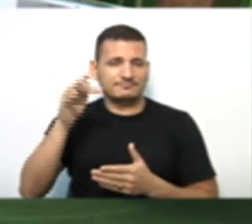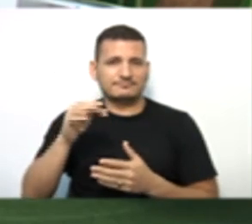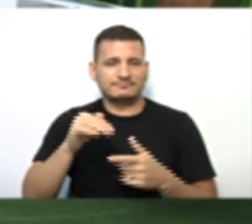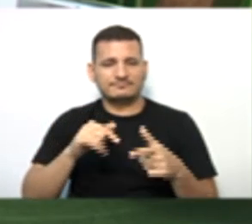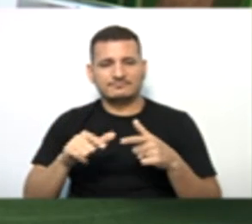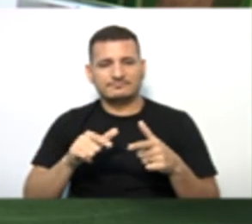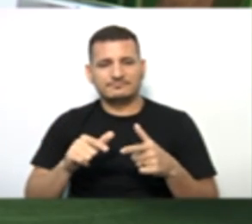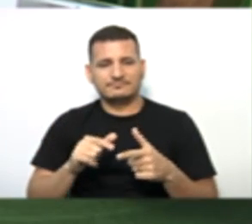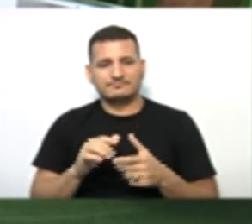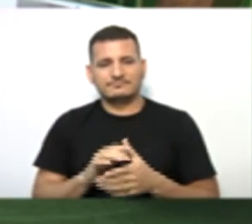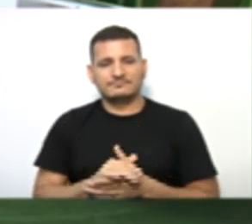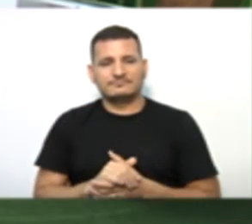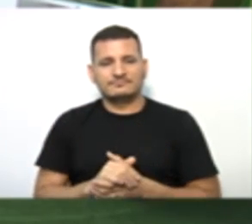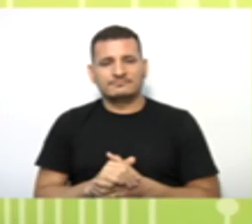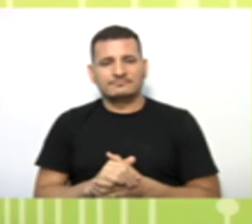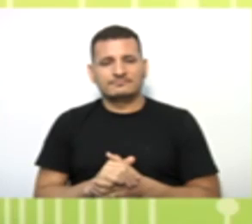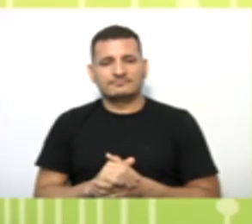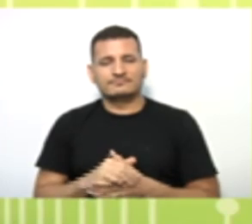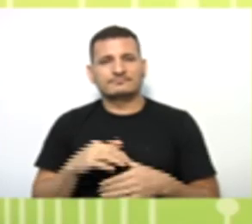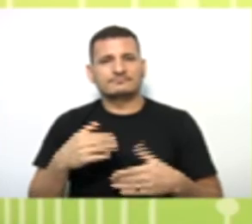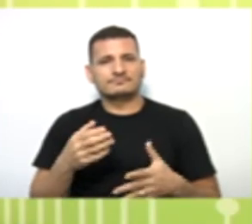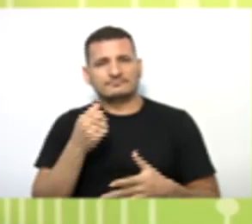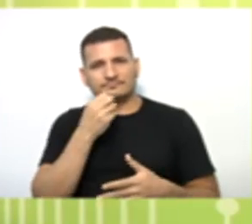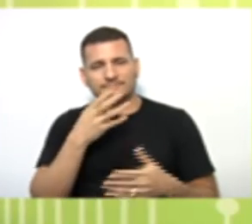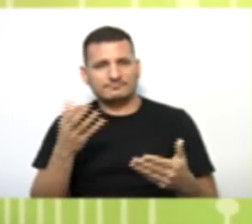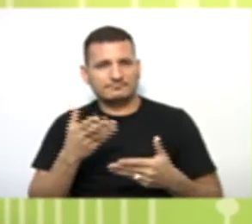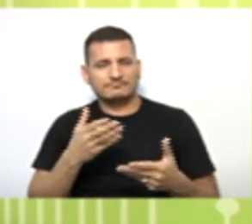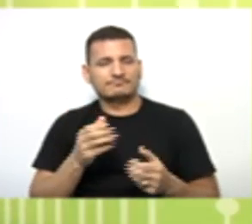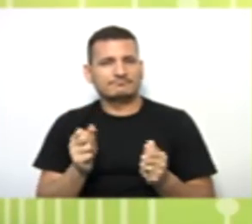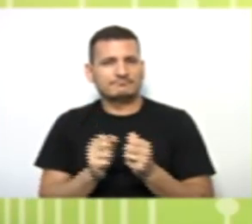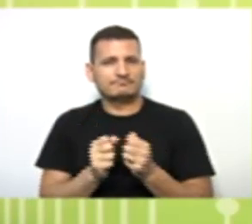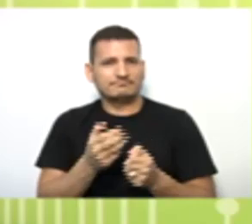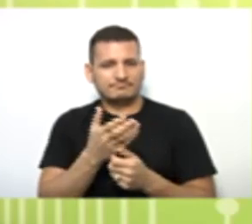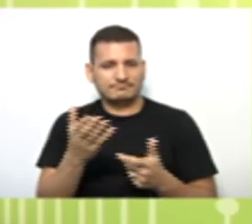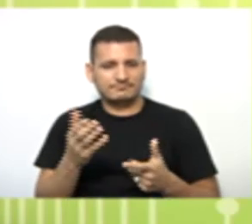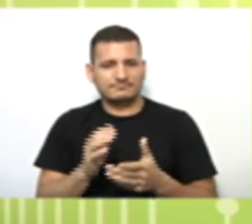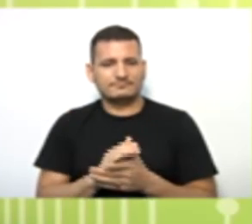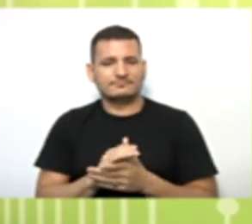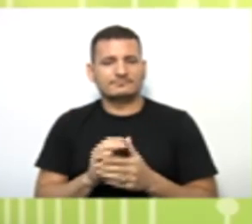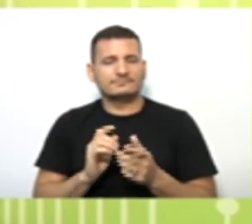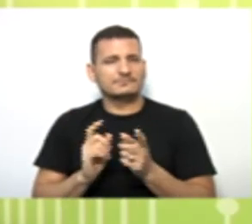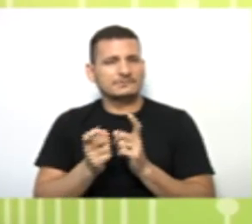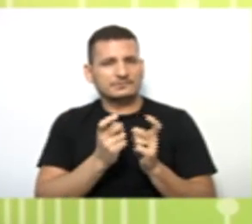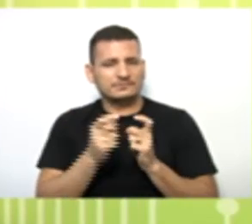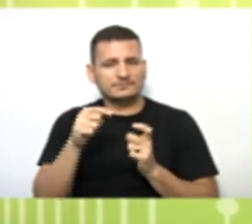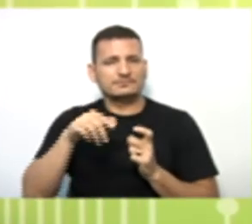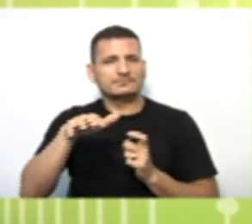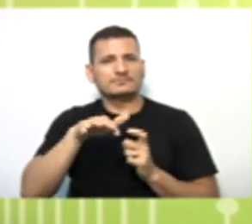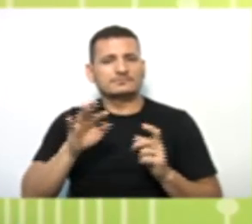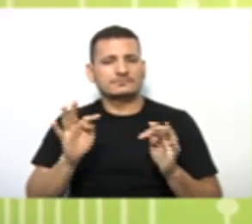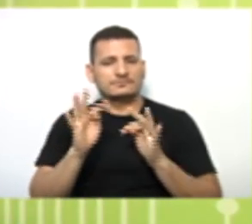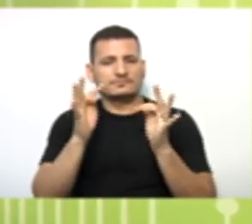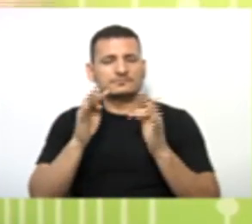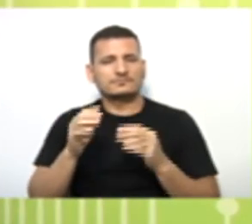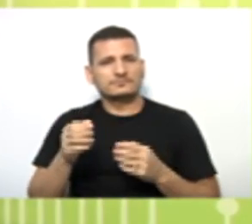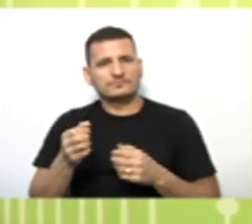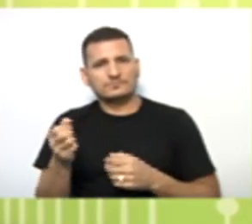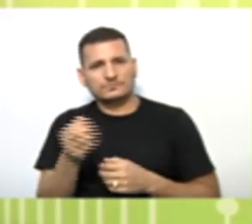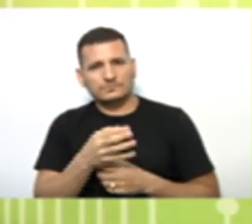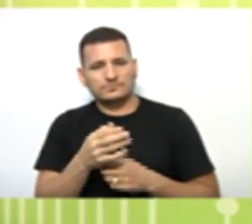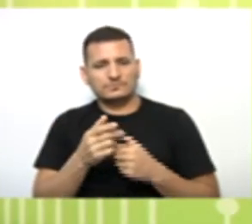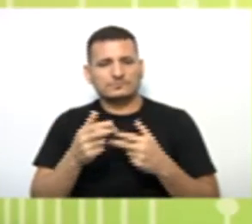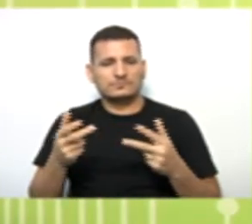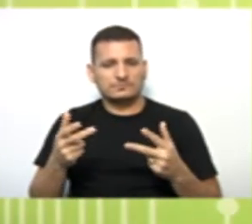isso aí mesmo. Gente, foi um prazer estar com vocês hoje aqui. Tá? A gente sempre vai discutir sobre essas coisas de tecnologias, essas coisas novas que estão surgindo